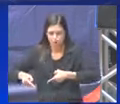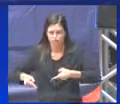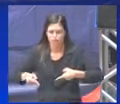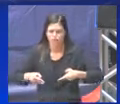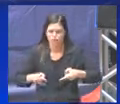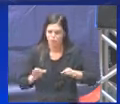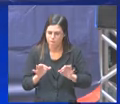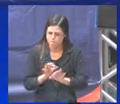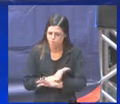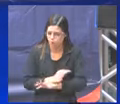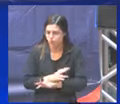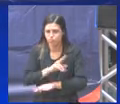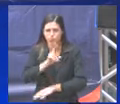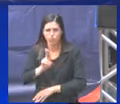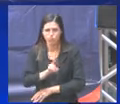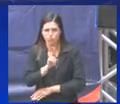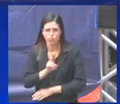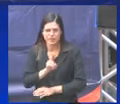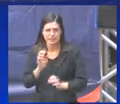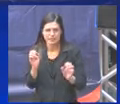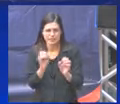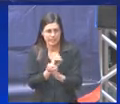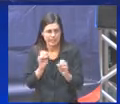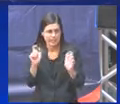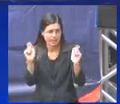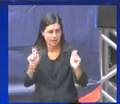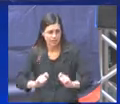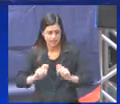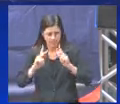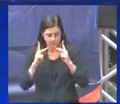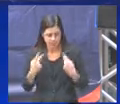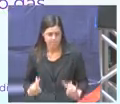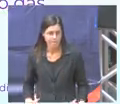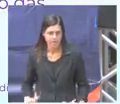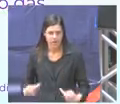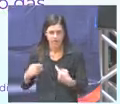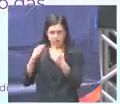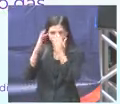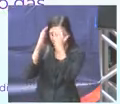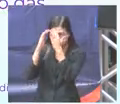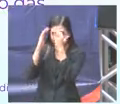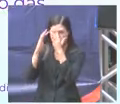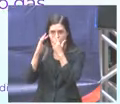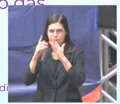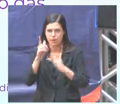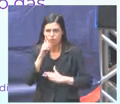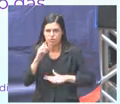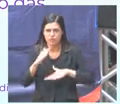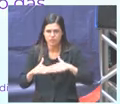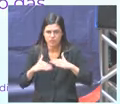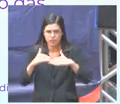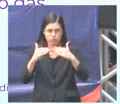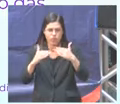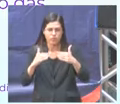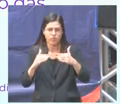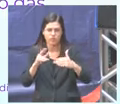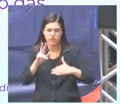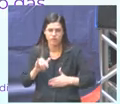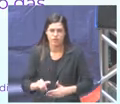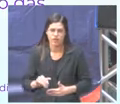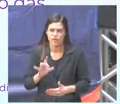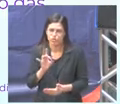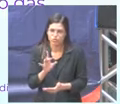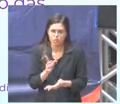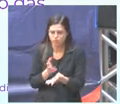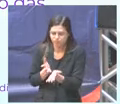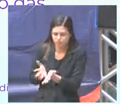se você não usa nada da sua capacidade humana para desenvolver aquilo que você faz, você vai virar